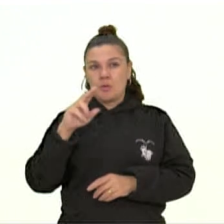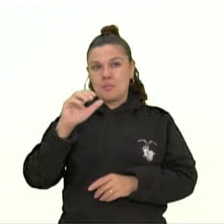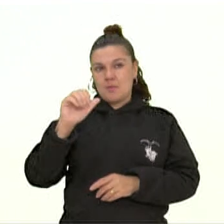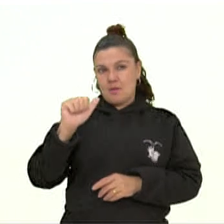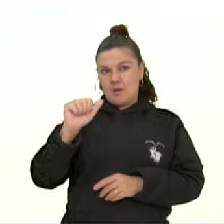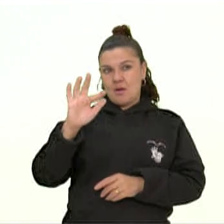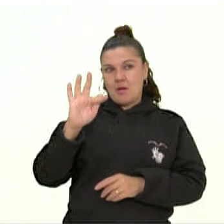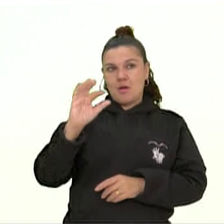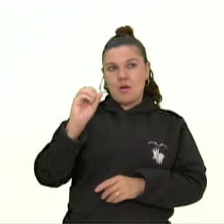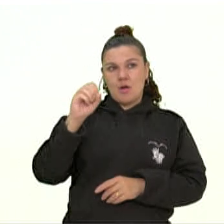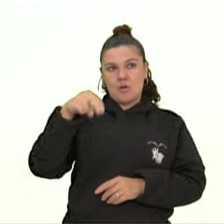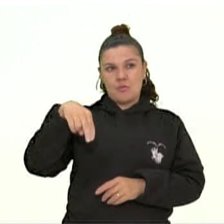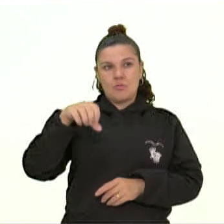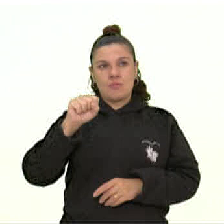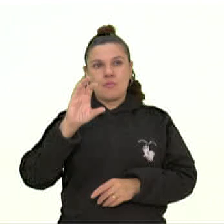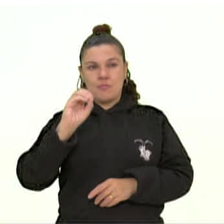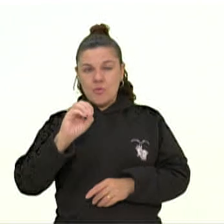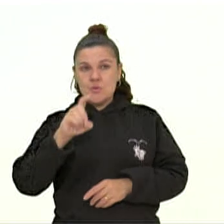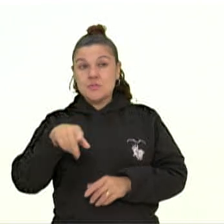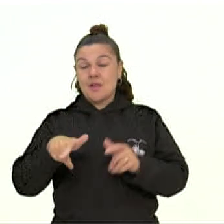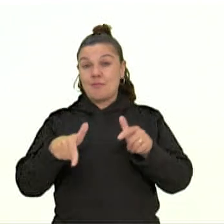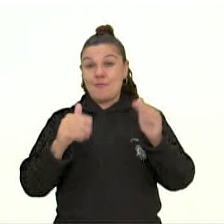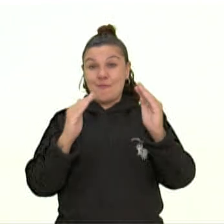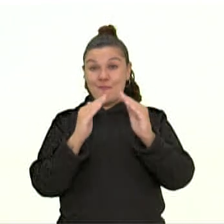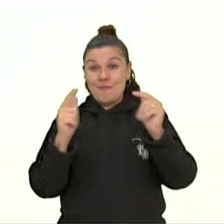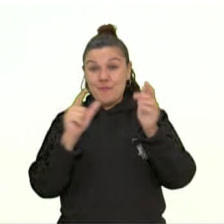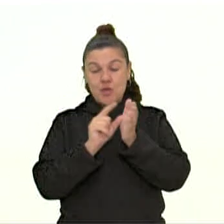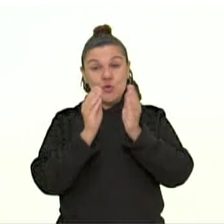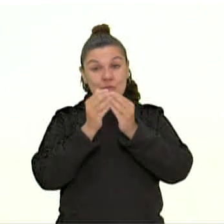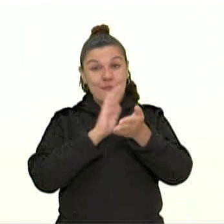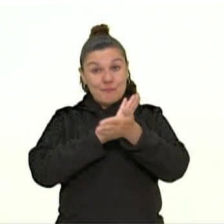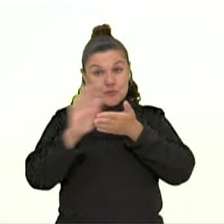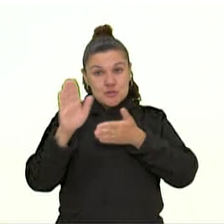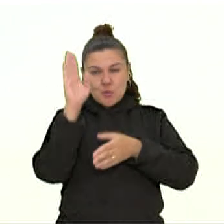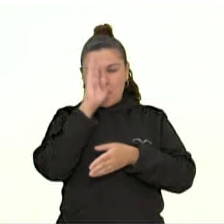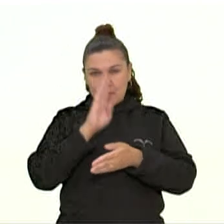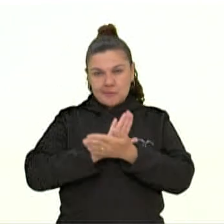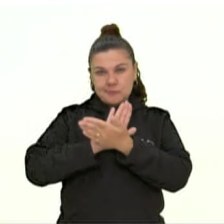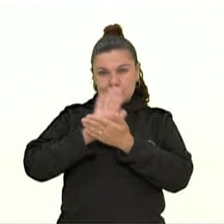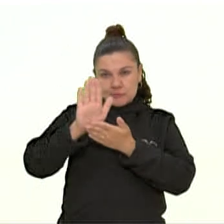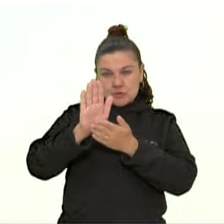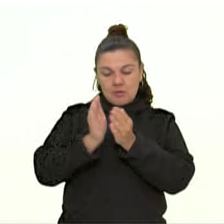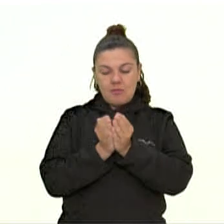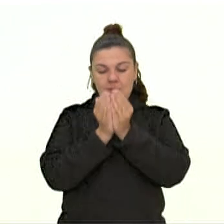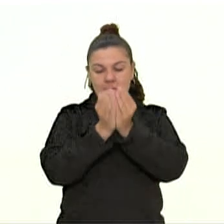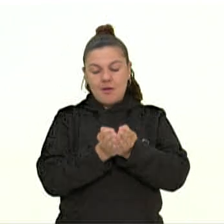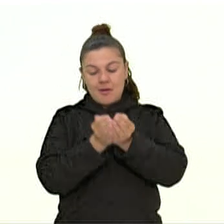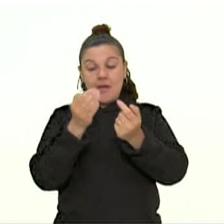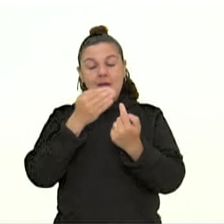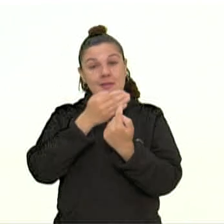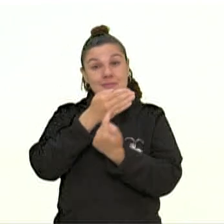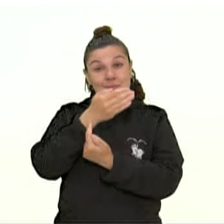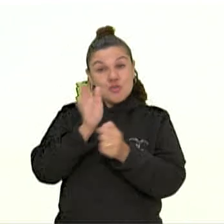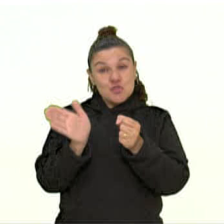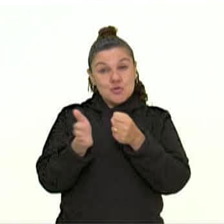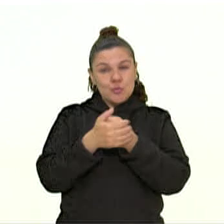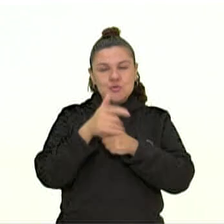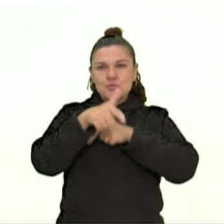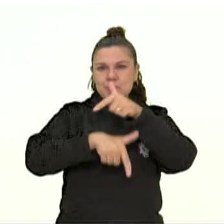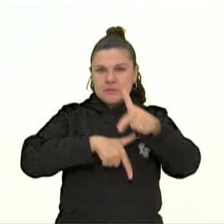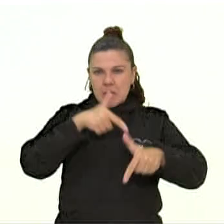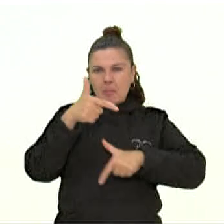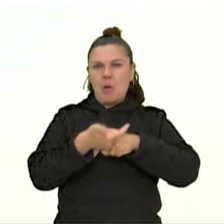navio, em situação precária, trabalhou no navio para conseguir chegar até o Brasil e hoje estabeleceu-se aí, está desenvolvendo já